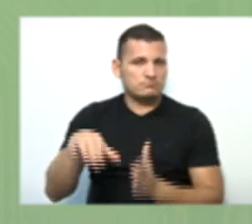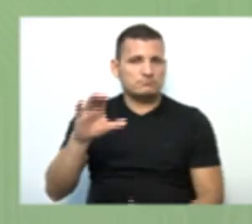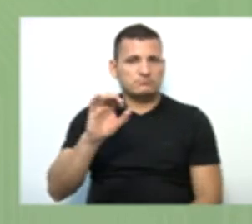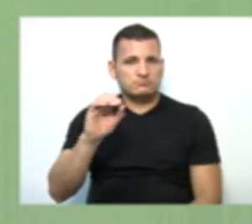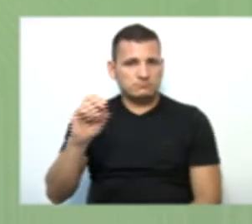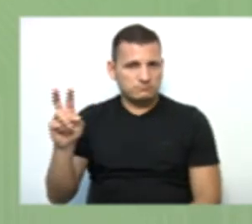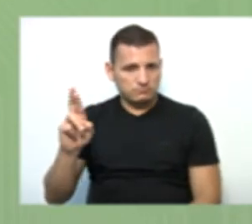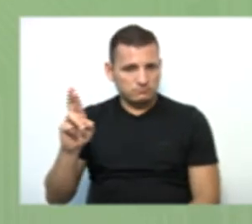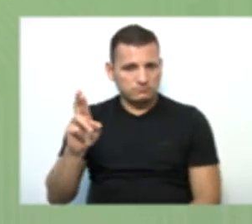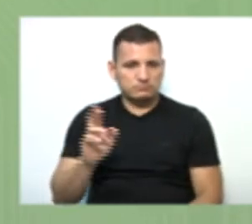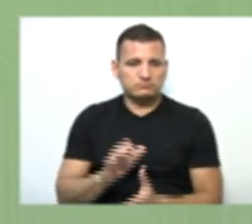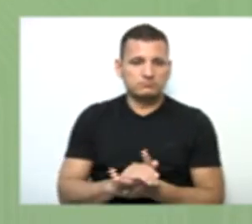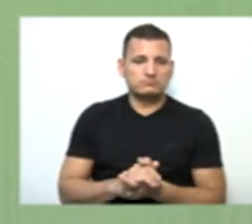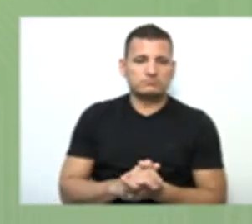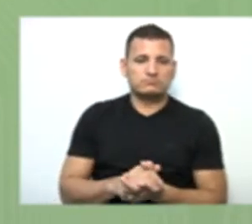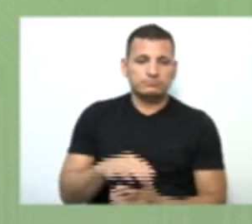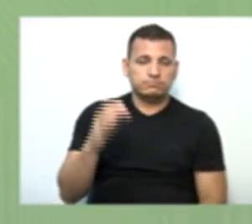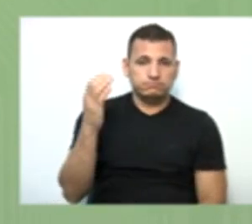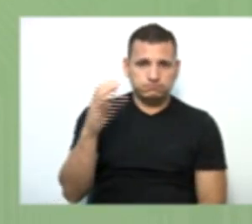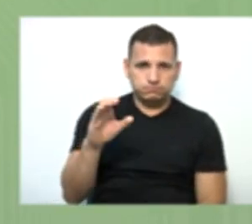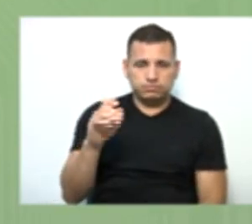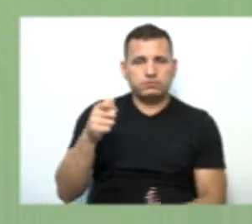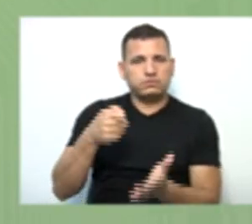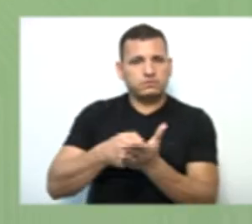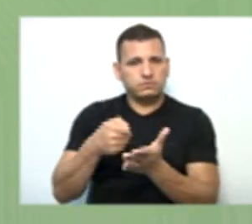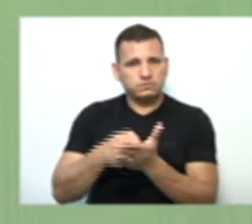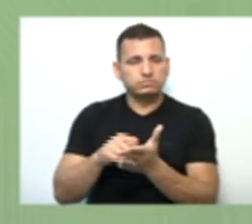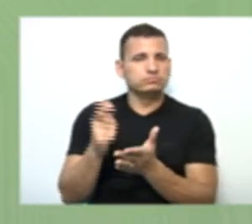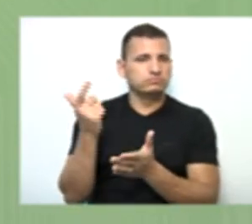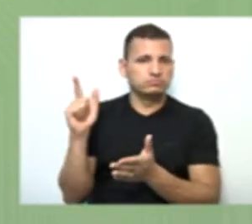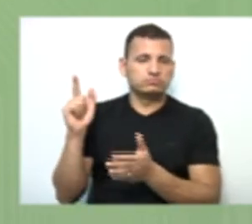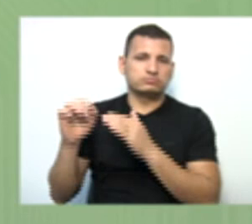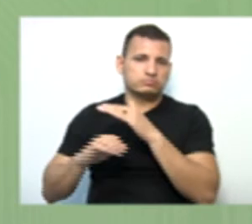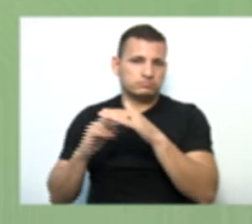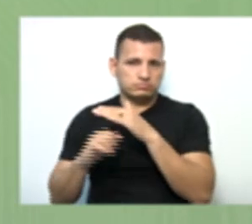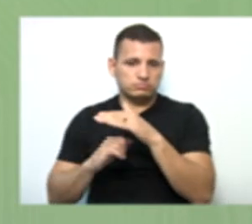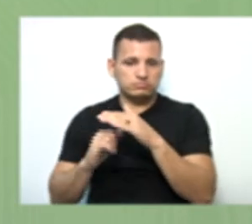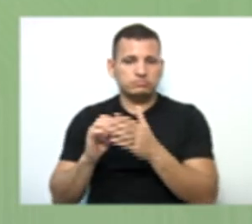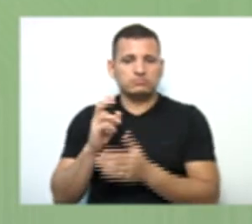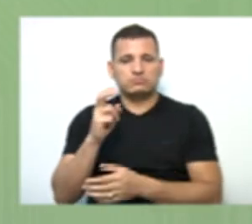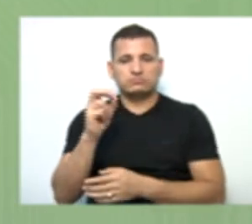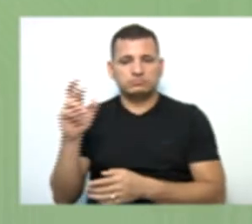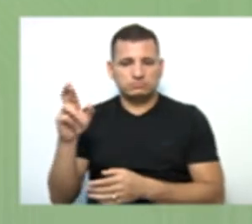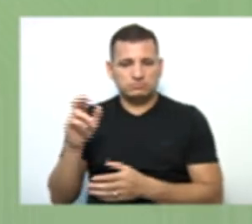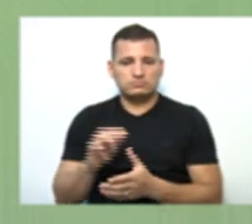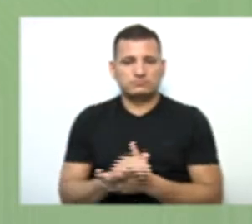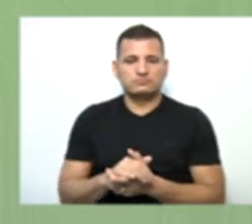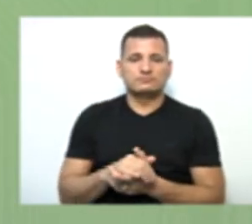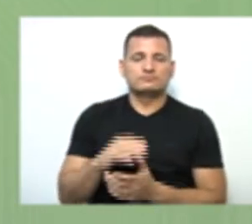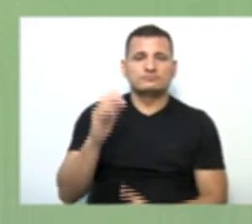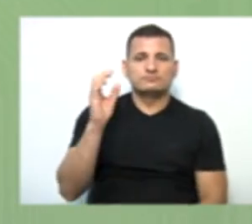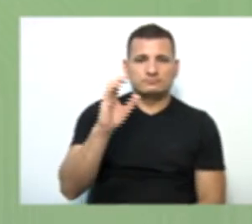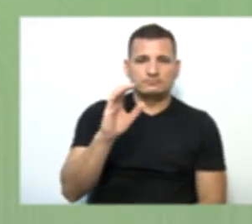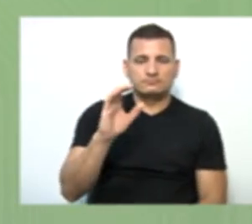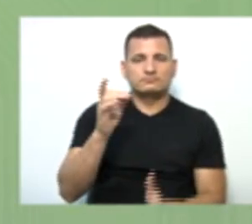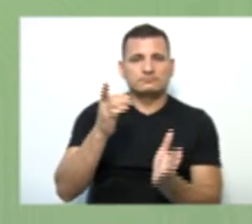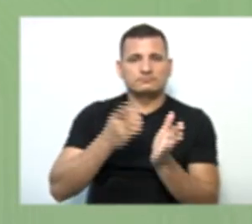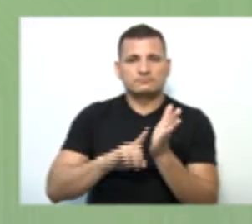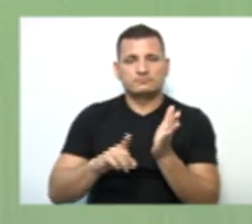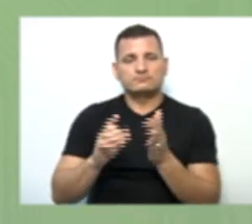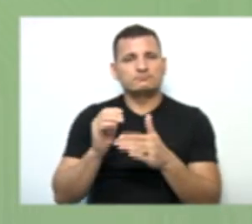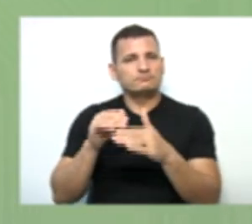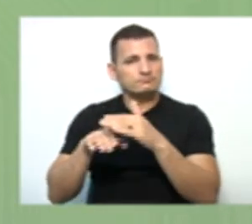Crédito, obrigações com terceiros, R$ 500. Opção C, débito, estoques, operação